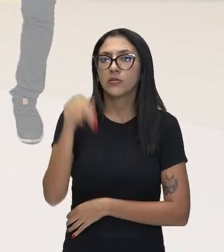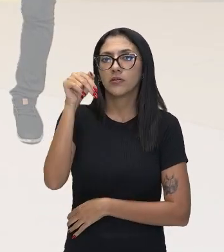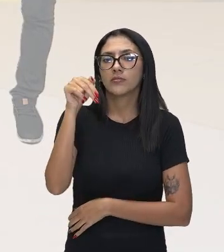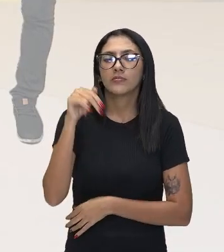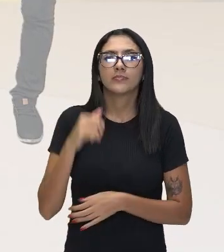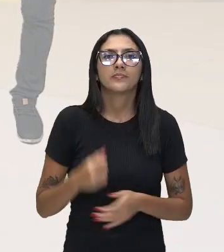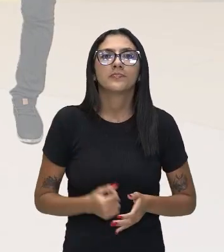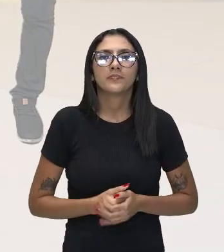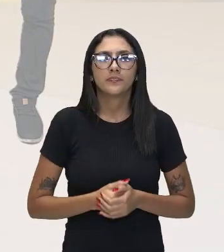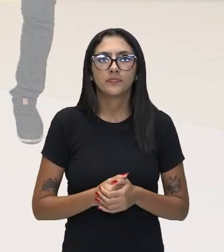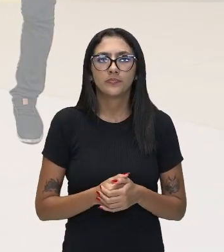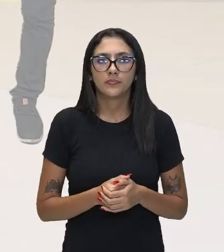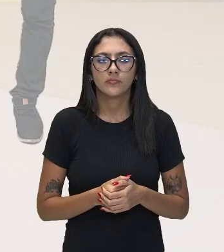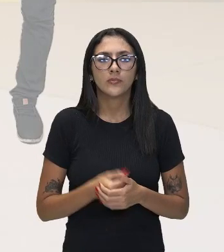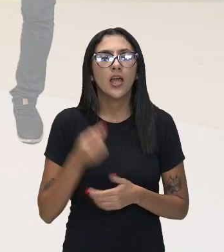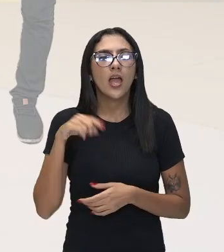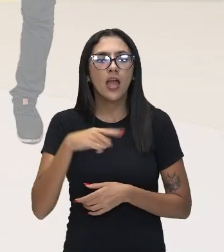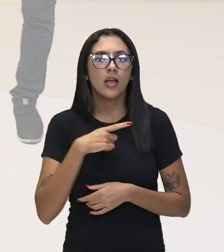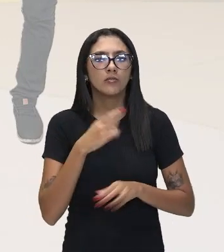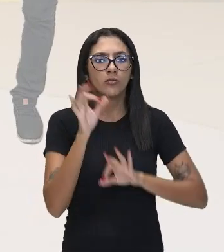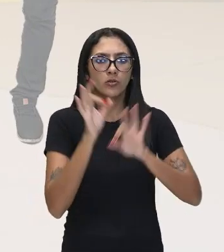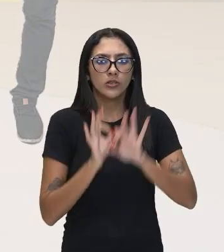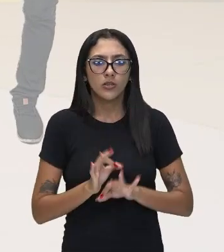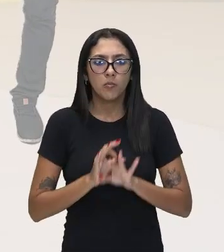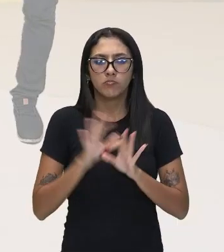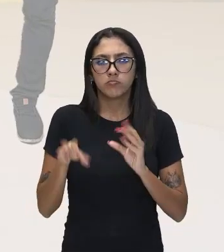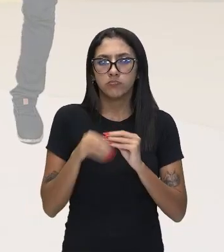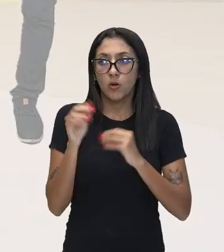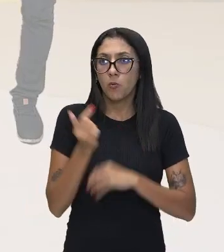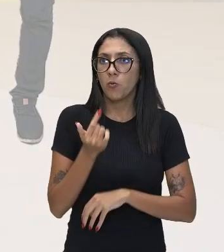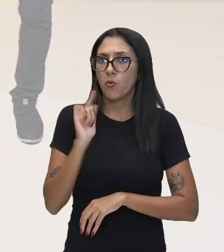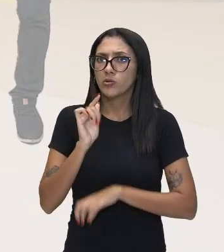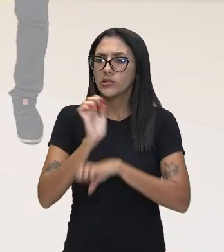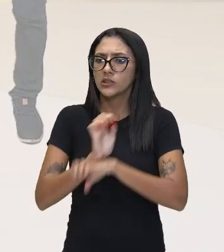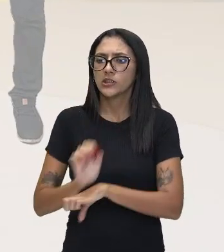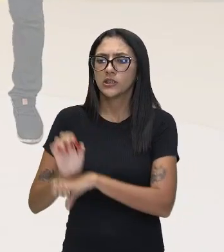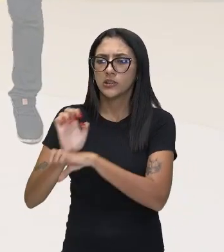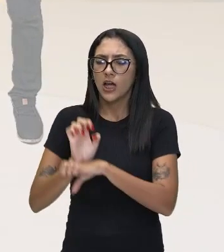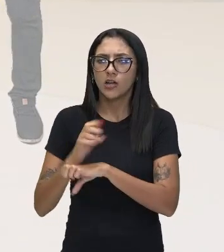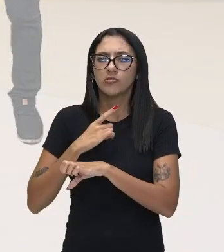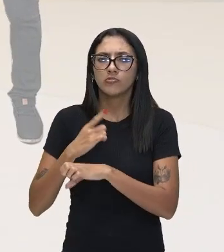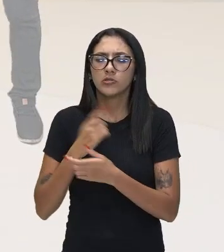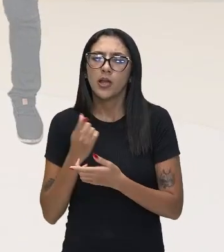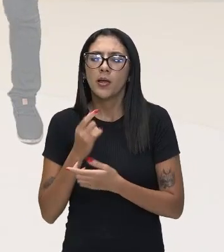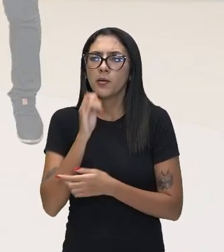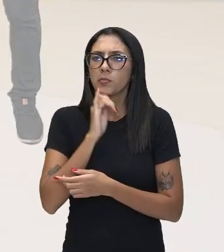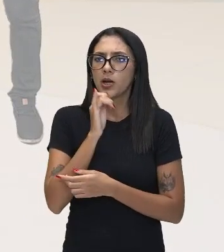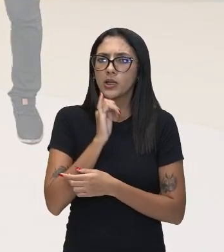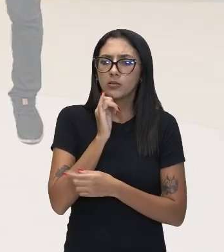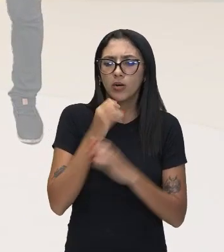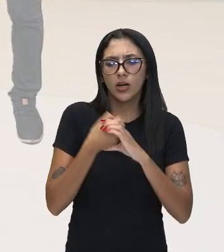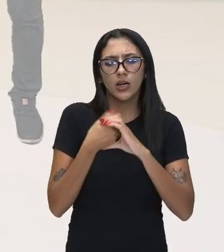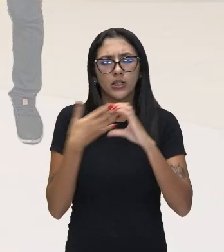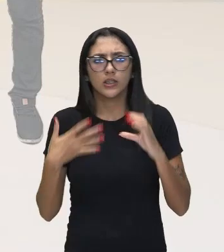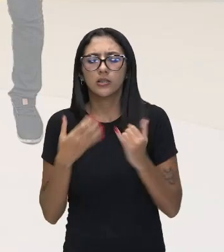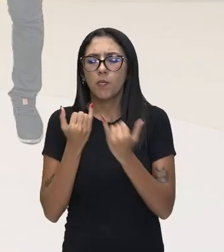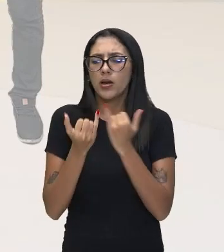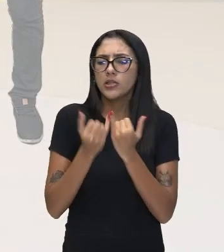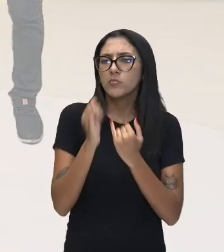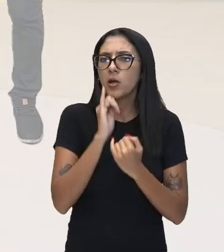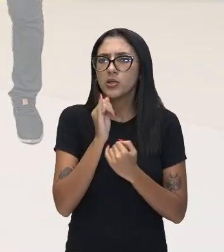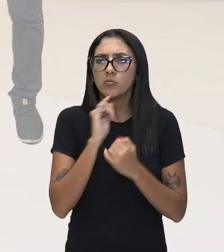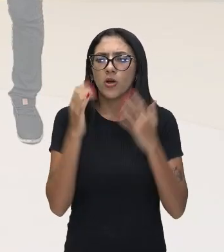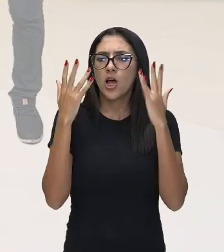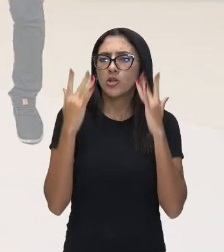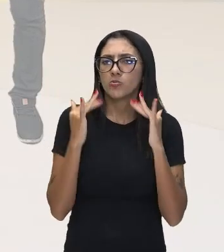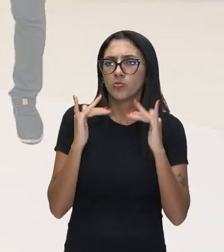vão agregar a essa região outros estados que têm características semelhantes do ponto de vista natural, econômico e também no